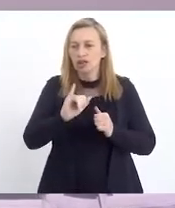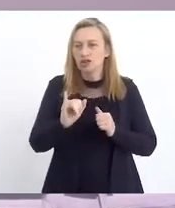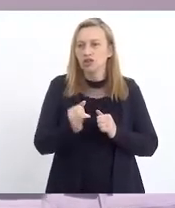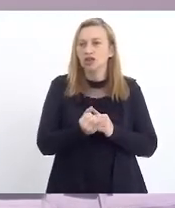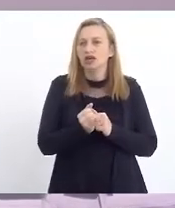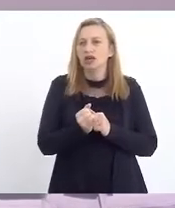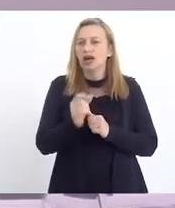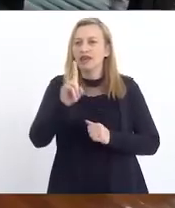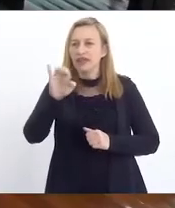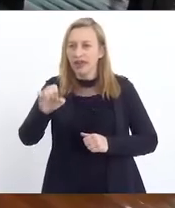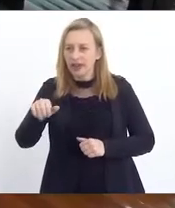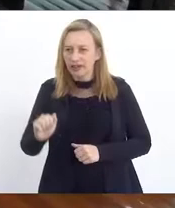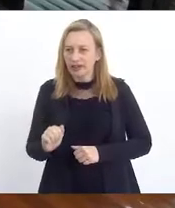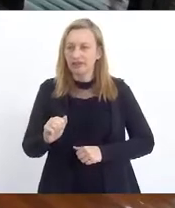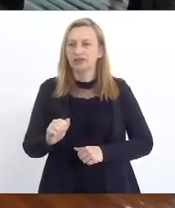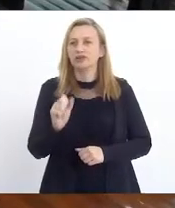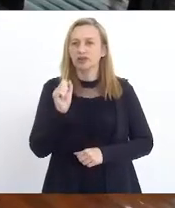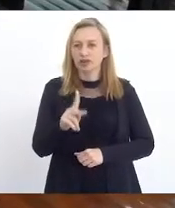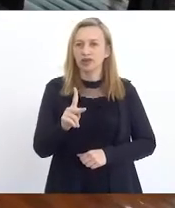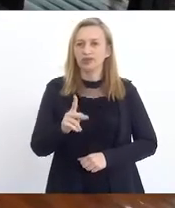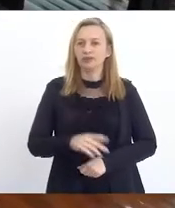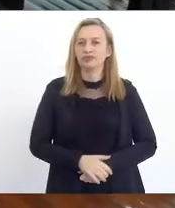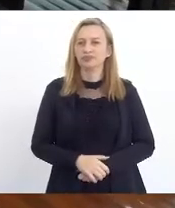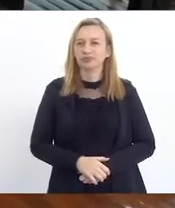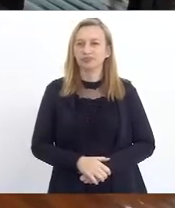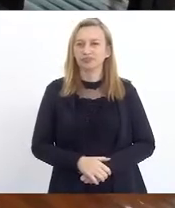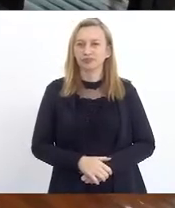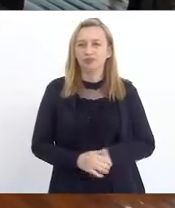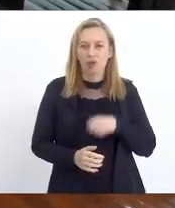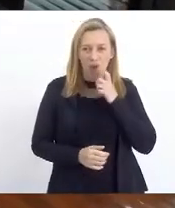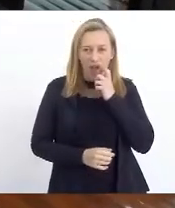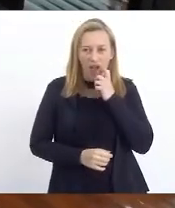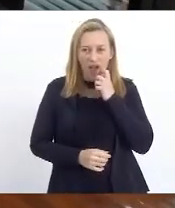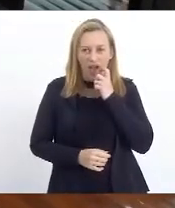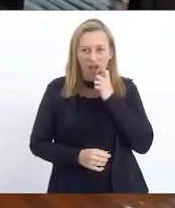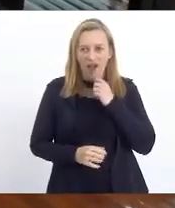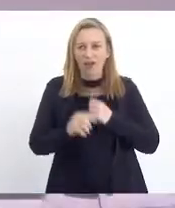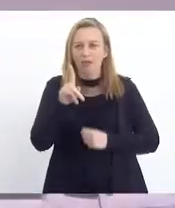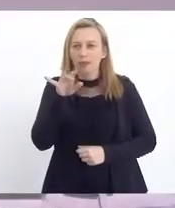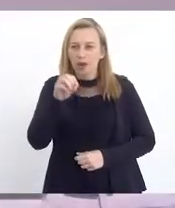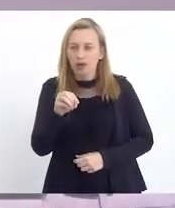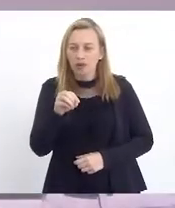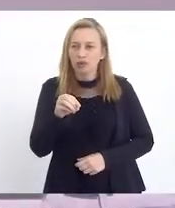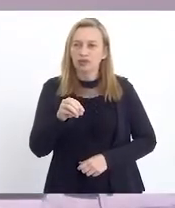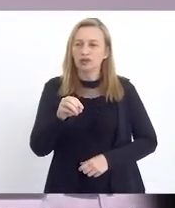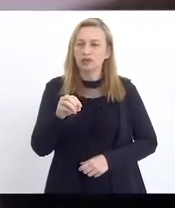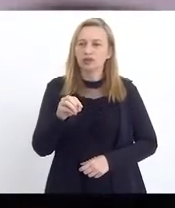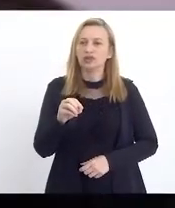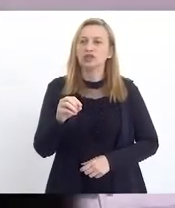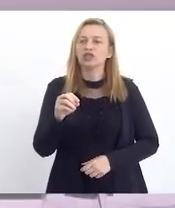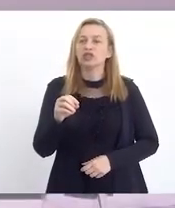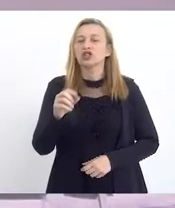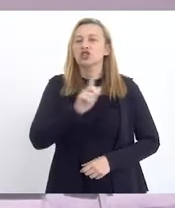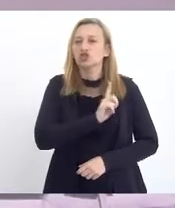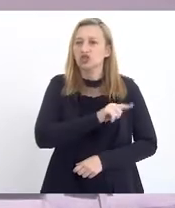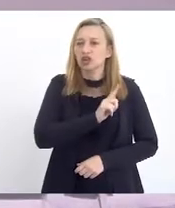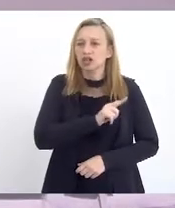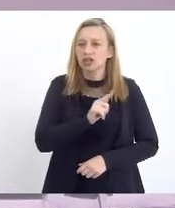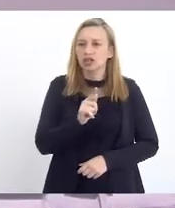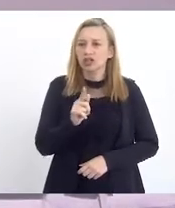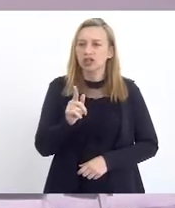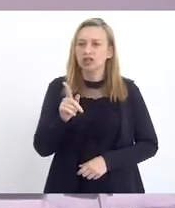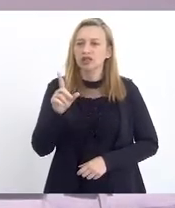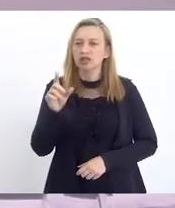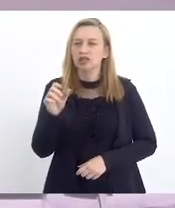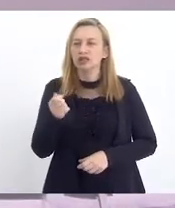está presente? Ok, obrigado. Paulo Henrique Suzarte, gerente de licenciamento de atividades não